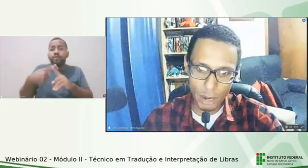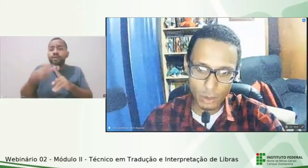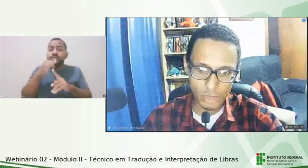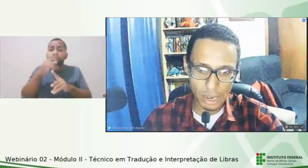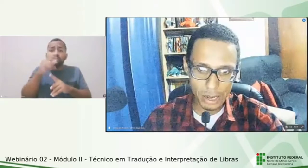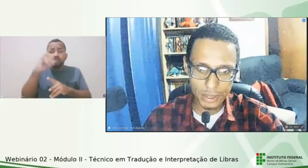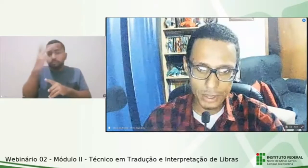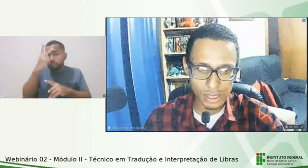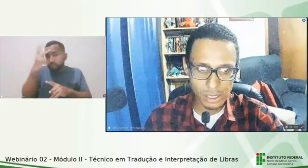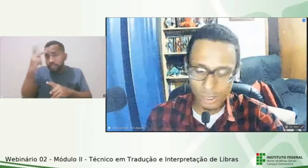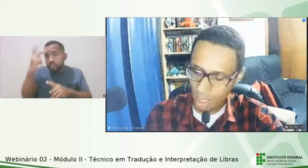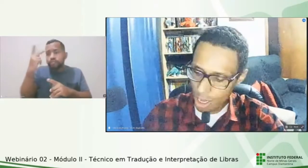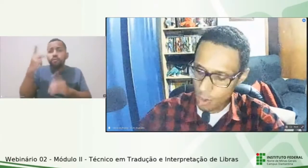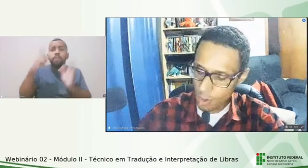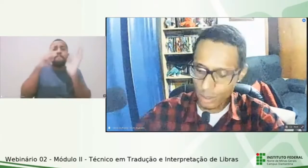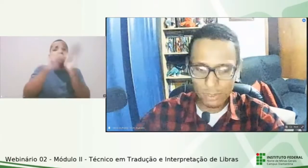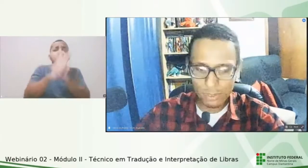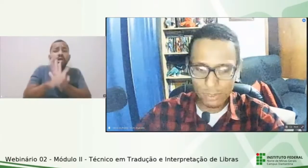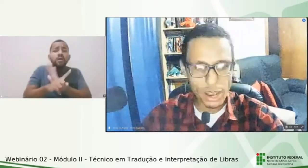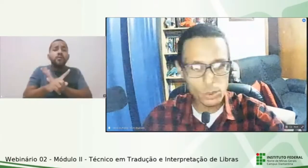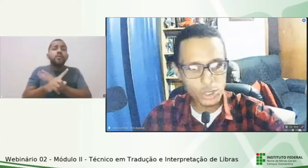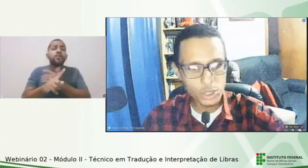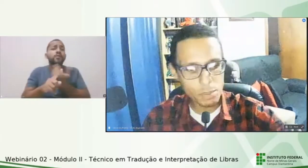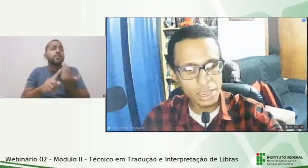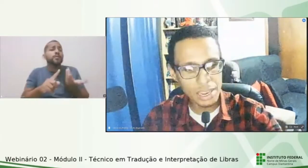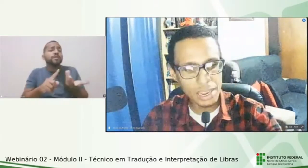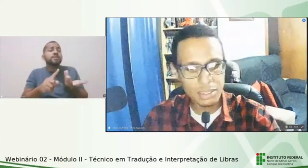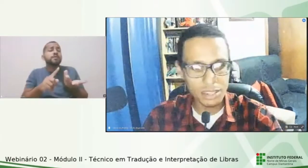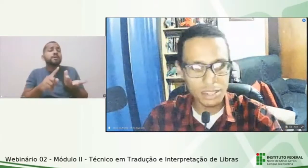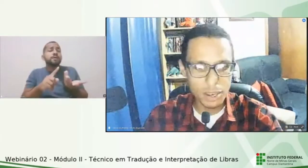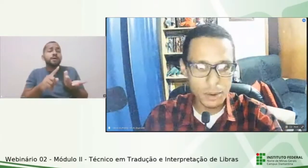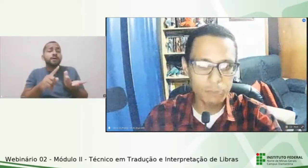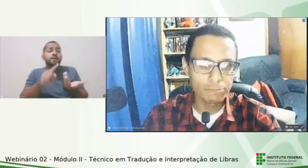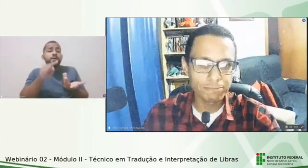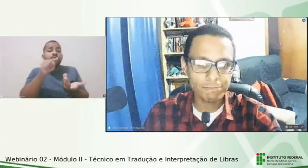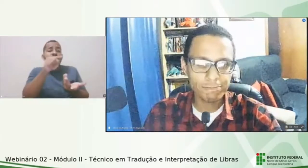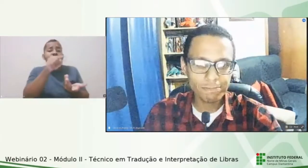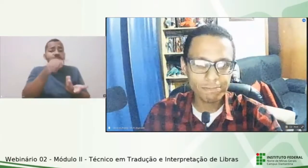e perguntar assim, qual que foi a última legislação